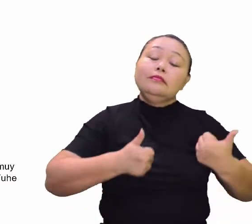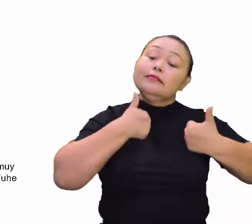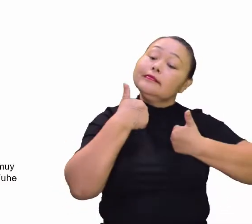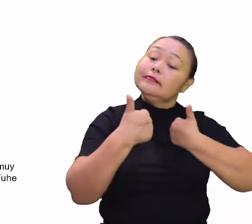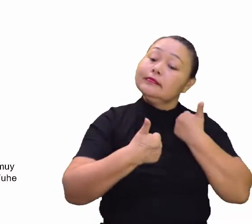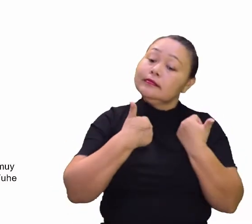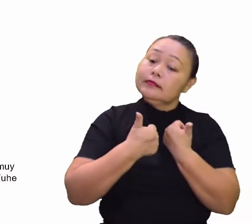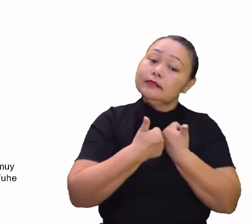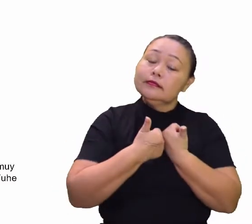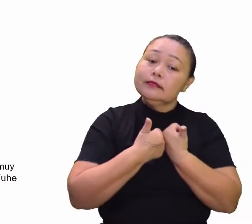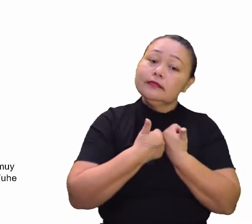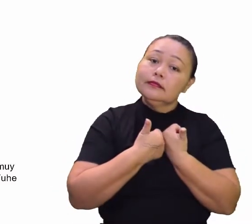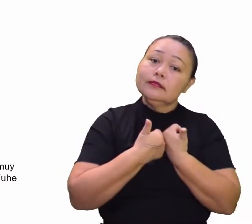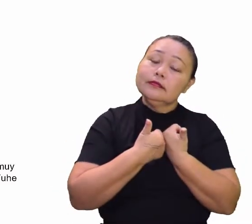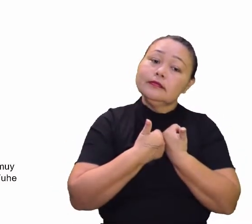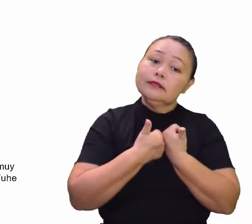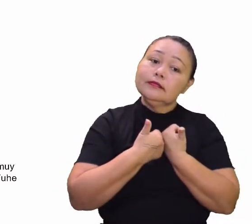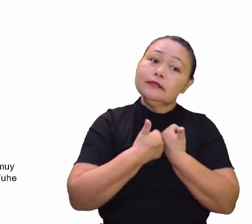Beleza, então,